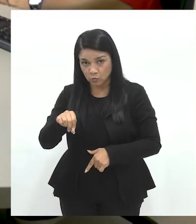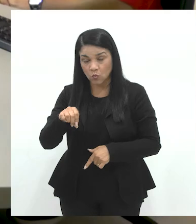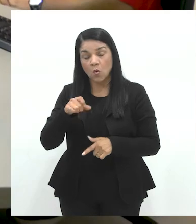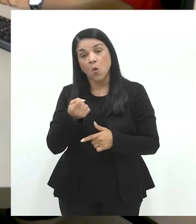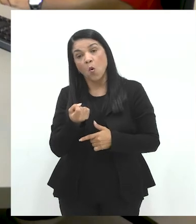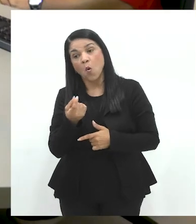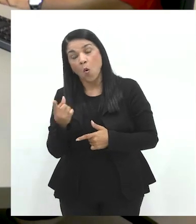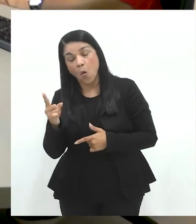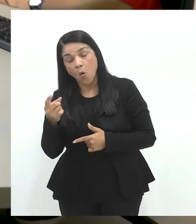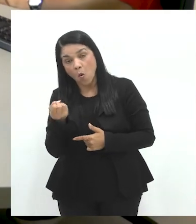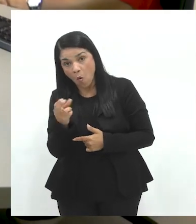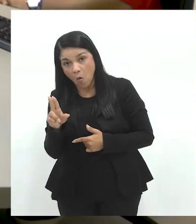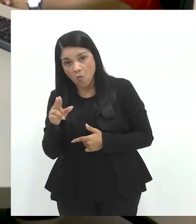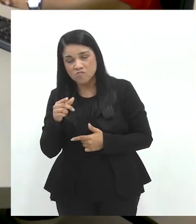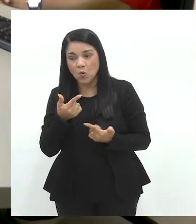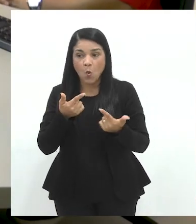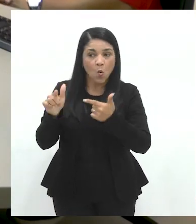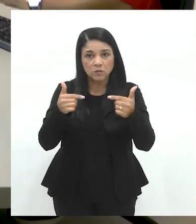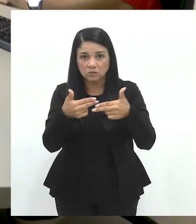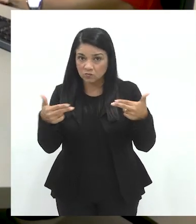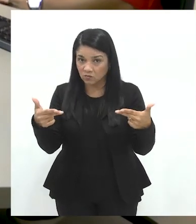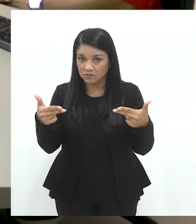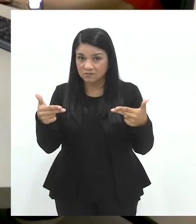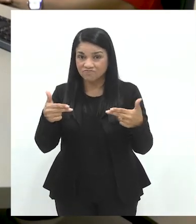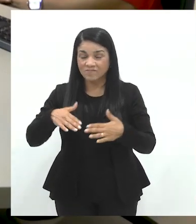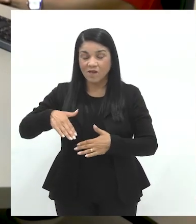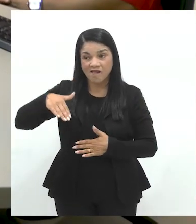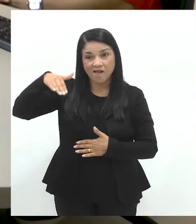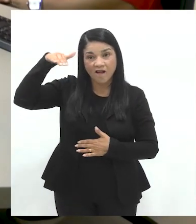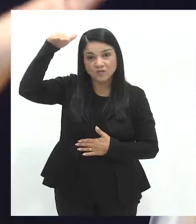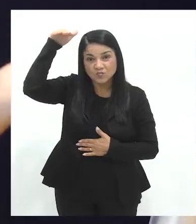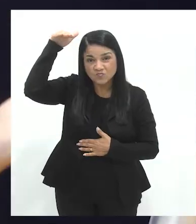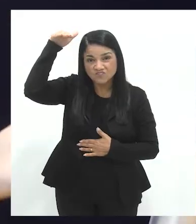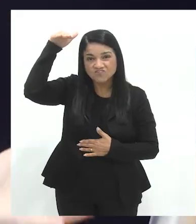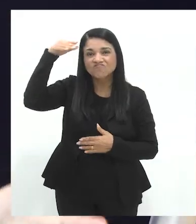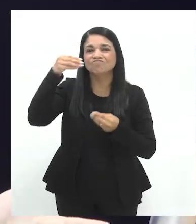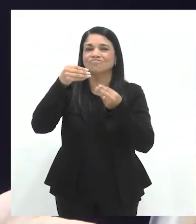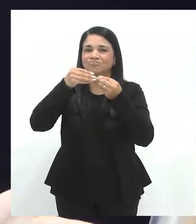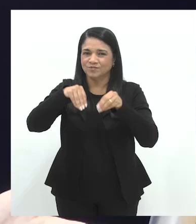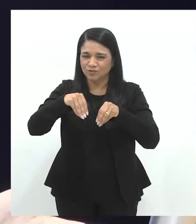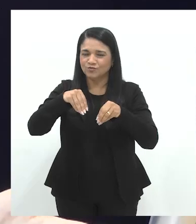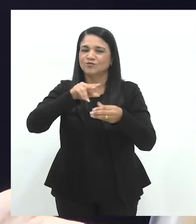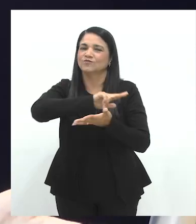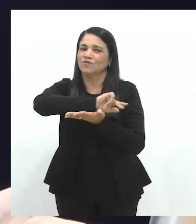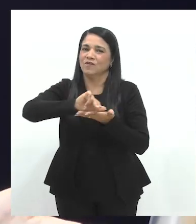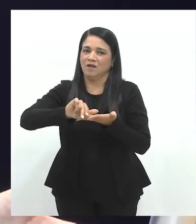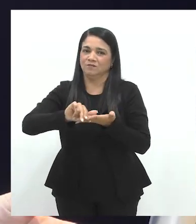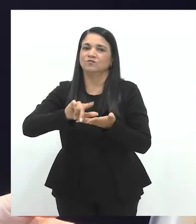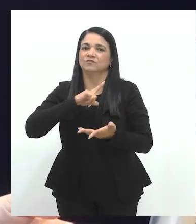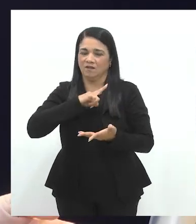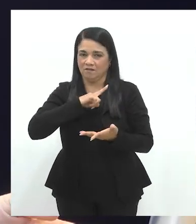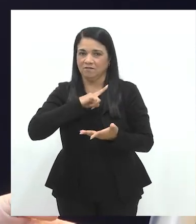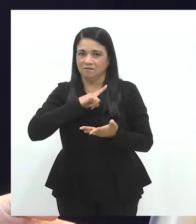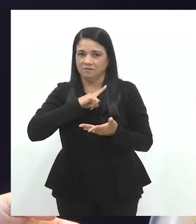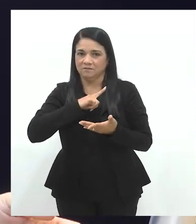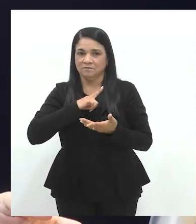mascarando com outras coisas, aquele adulto vai ter muitos prejuízos.